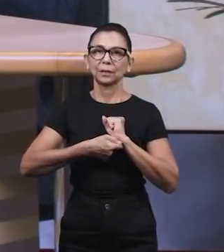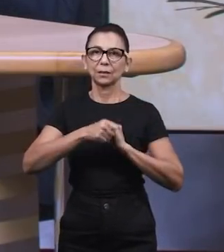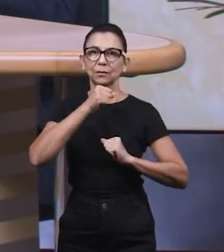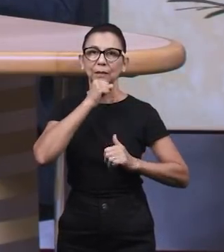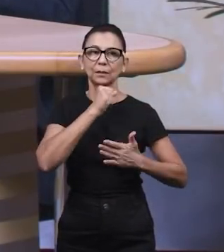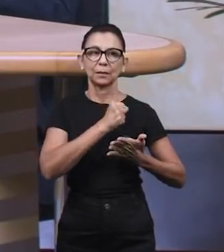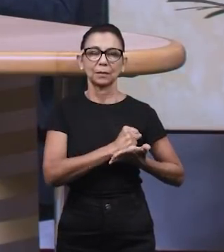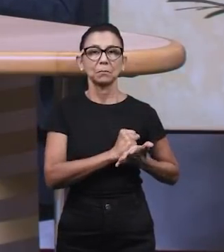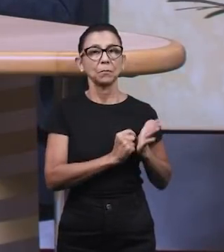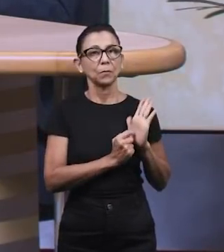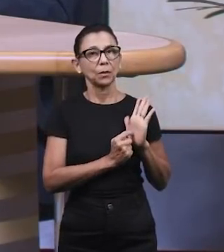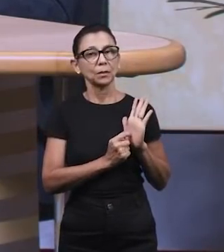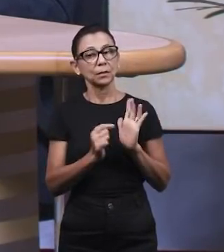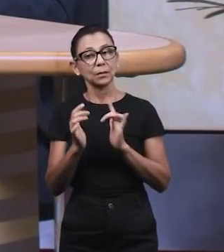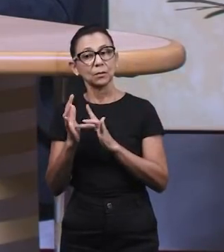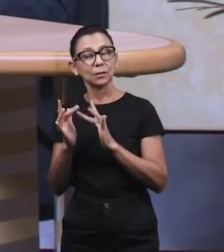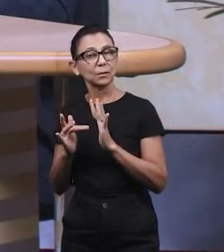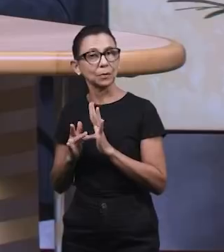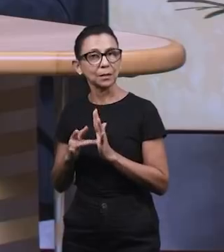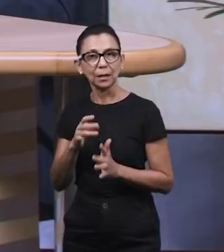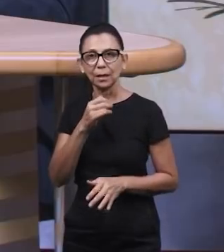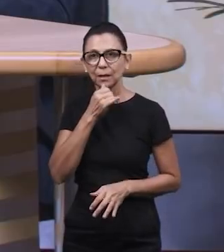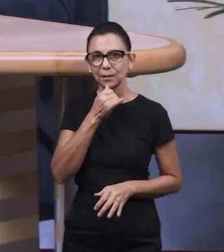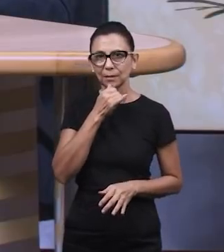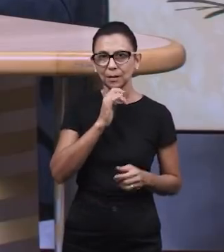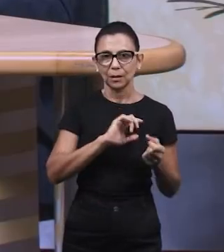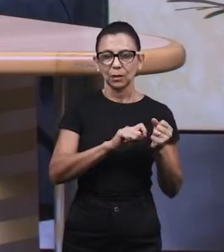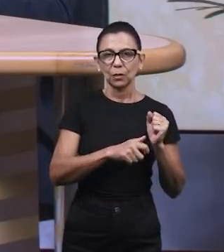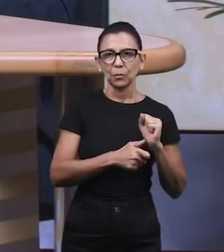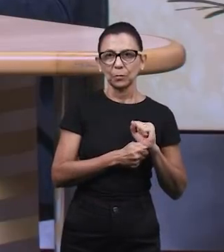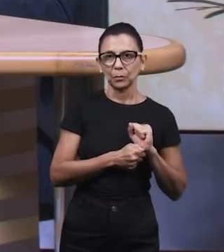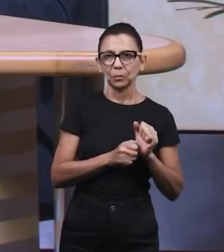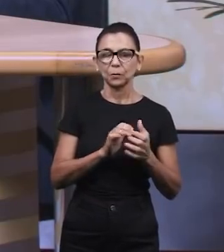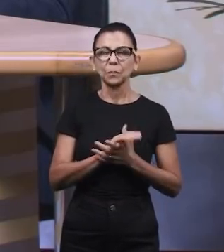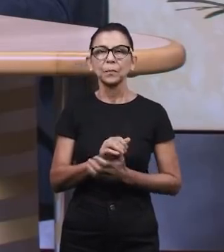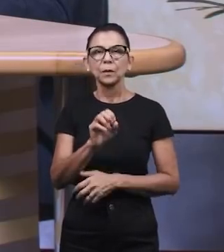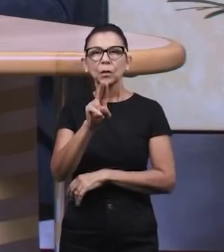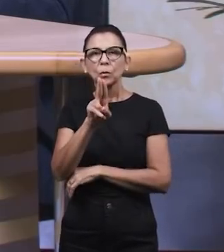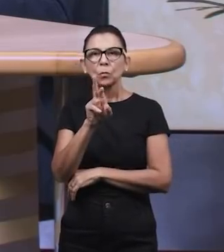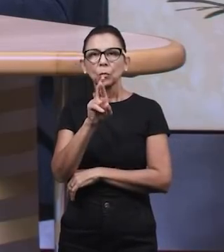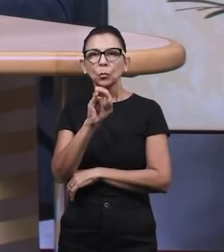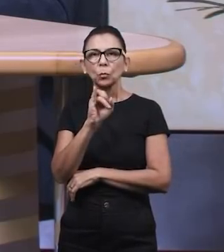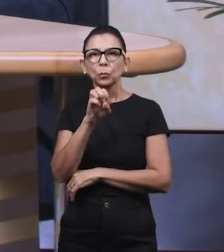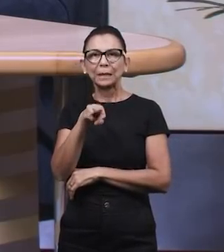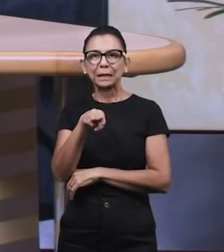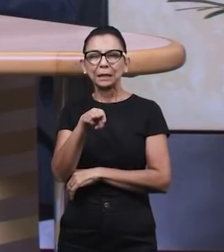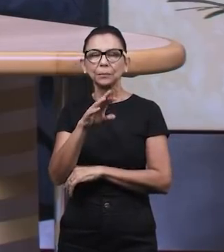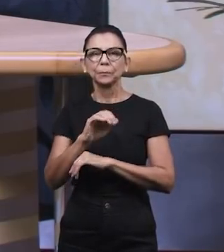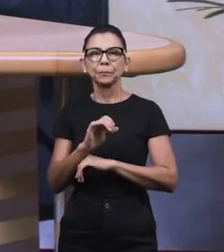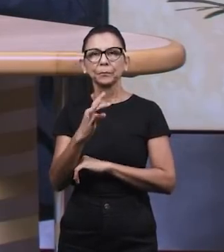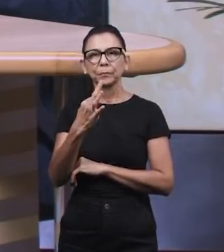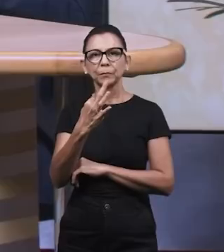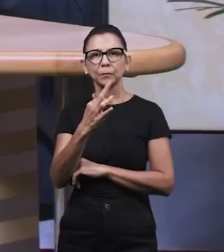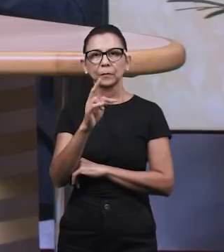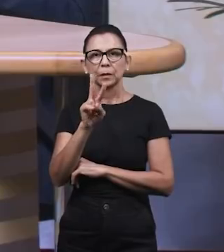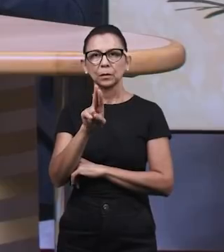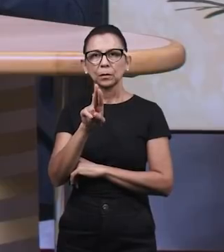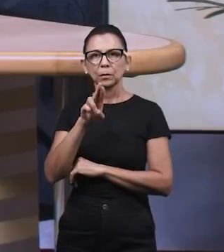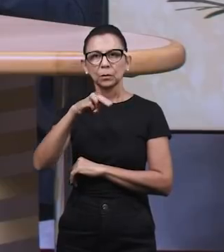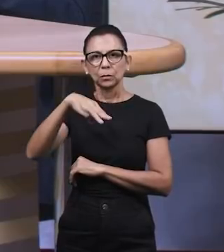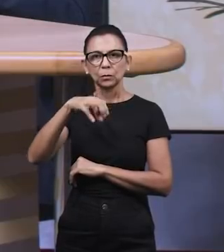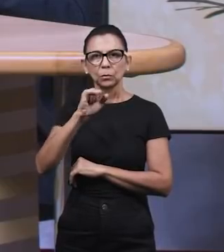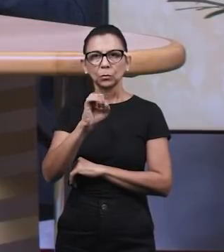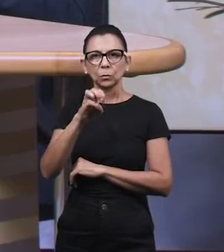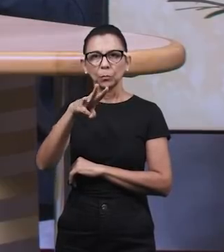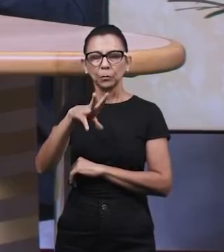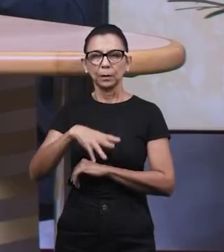Existem mistérios no Velho Testamento que apontam para Jesus. Por exemplo, o mistério do Urim e Tumim. O que era o Urim e Tumim? Eram aquelas pedras que o